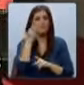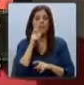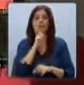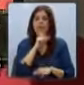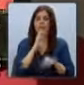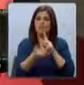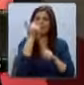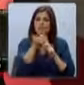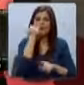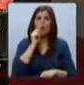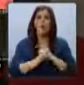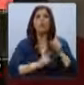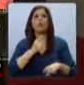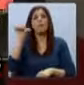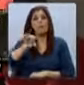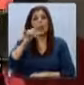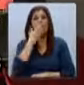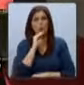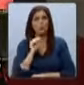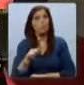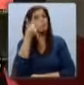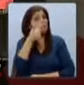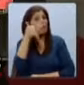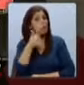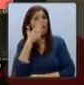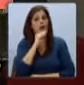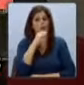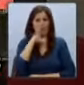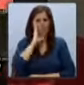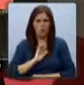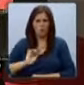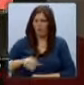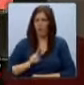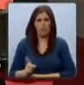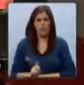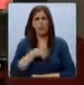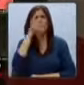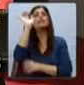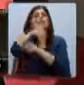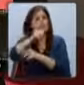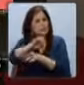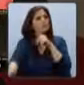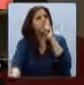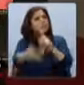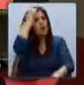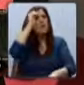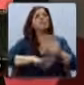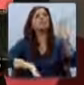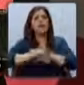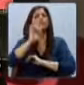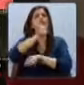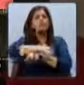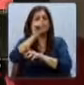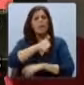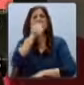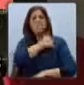entre ser o mau aluno ou ser o bom aluno e também não devemos ter vergonha de dizer sim conseguimos fizemos tivemos